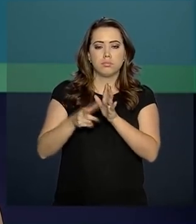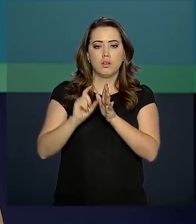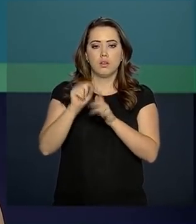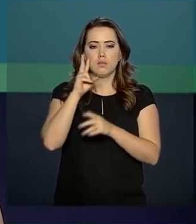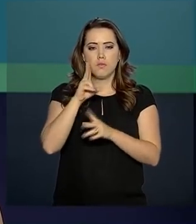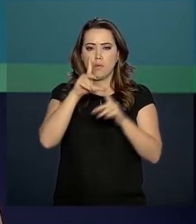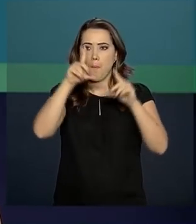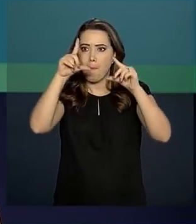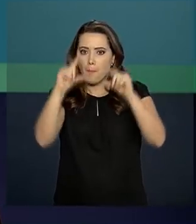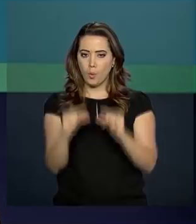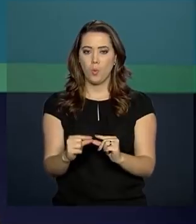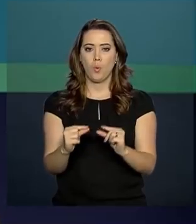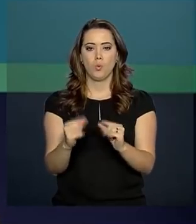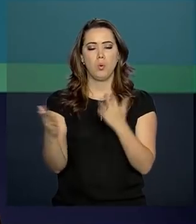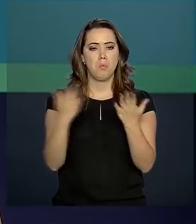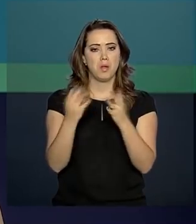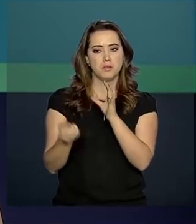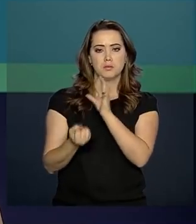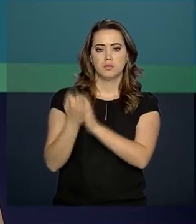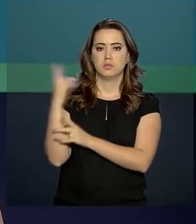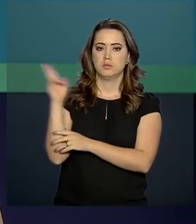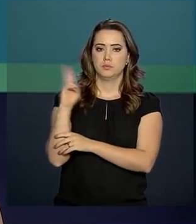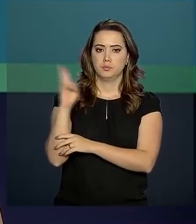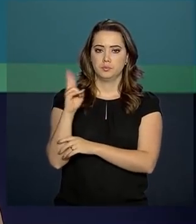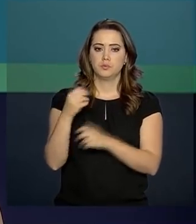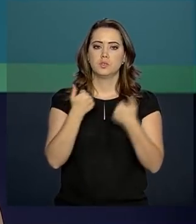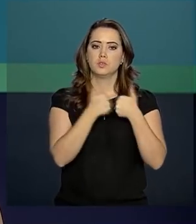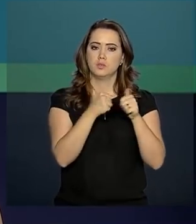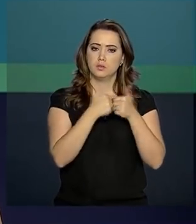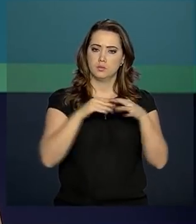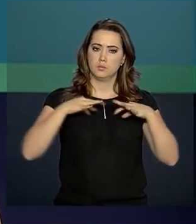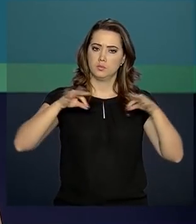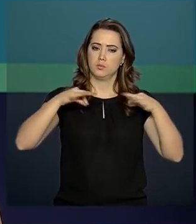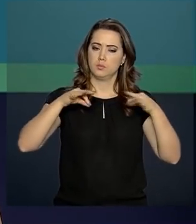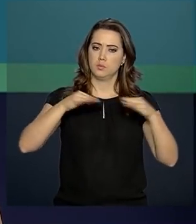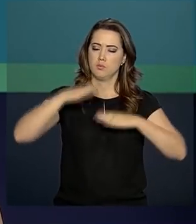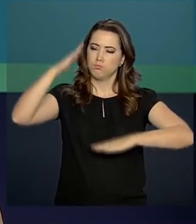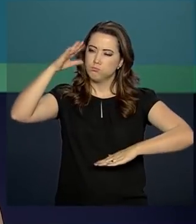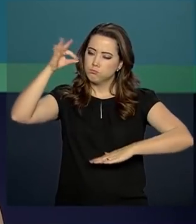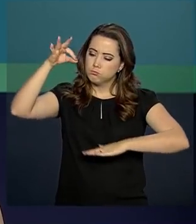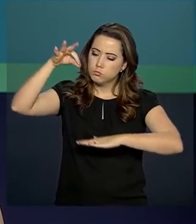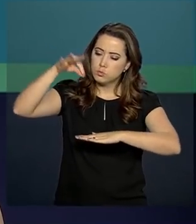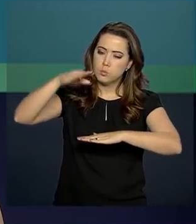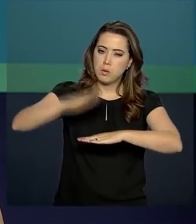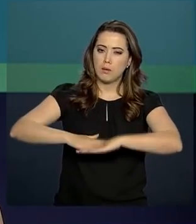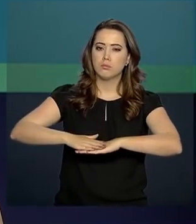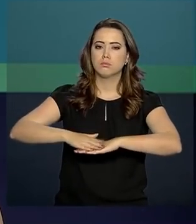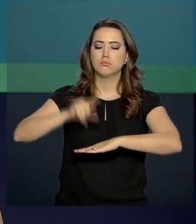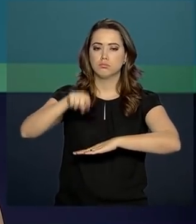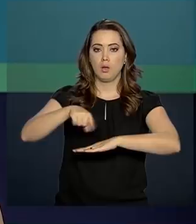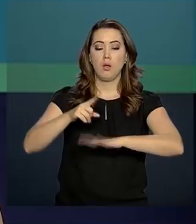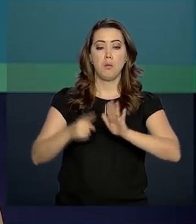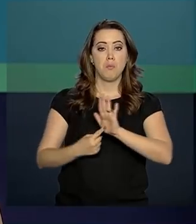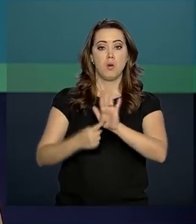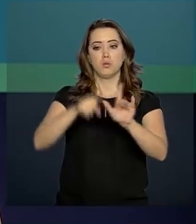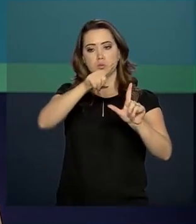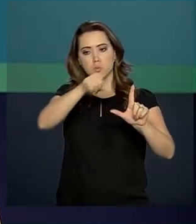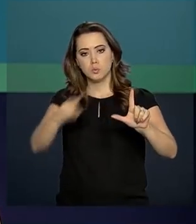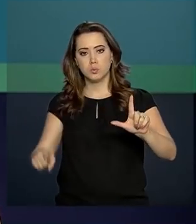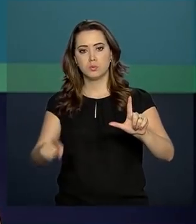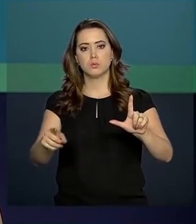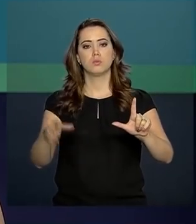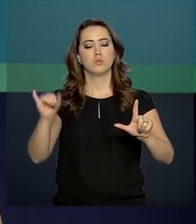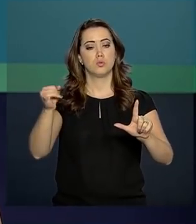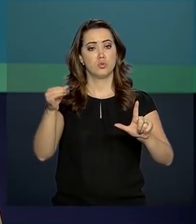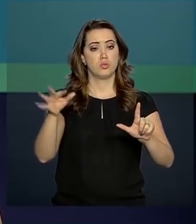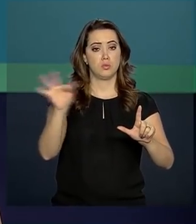menor índice desde início do Plano Real. Transportes e vestuário puxam o índice para baixo e registram deflação de janeiro para